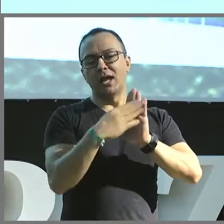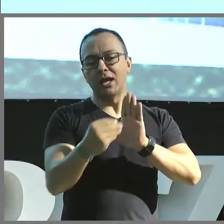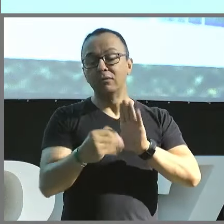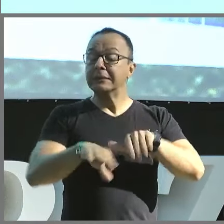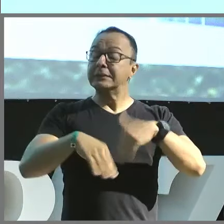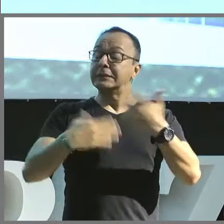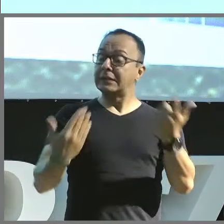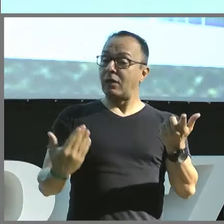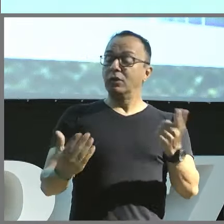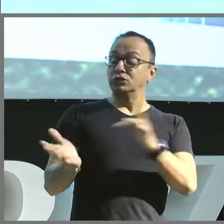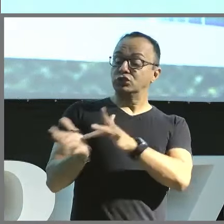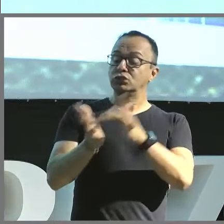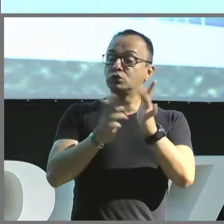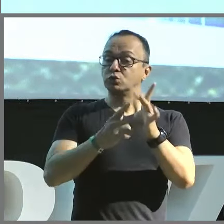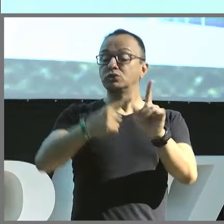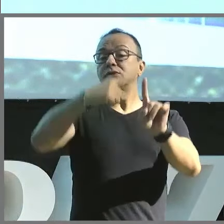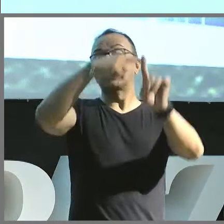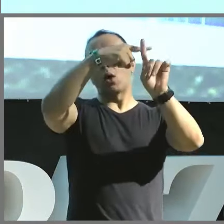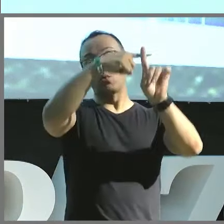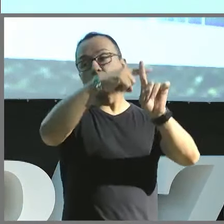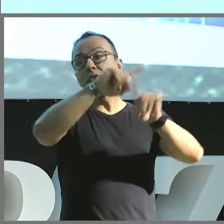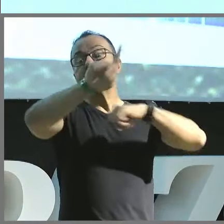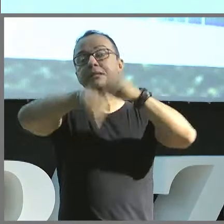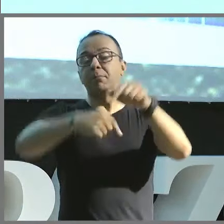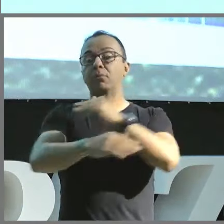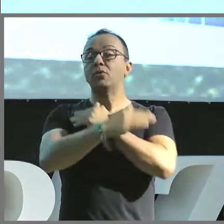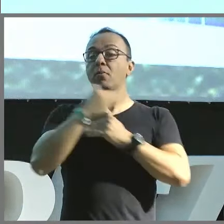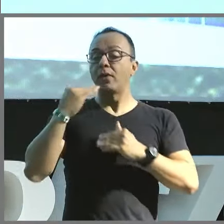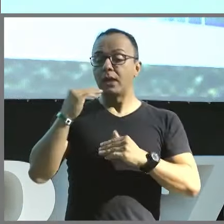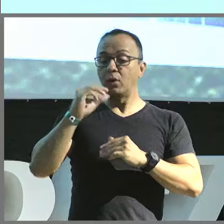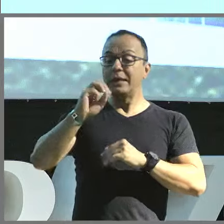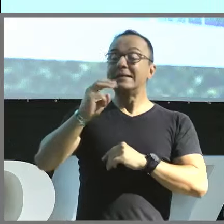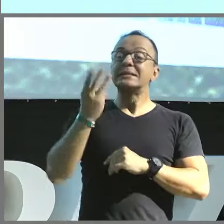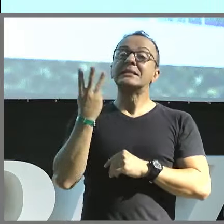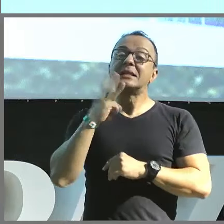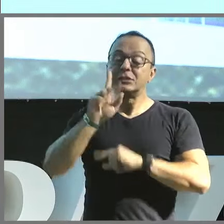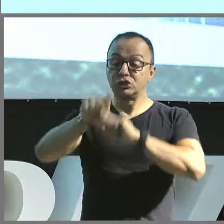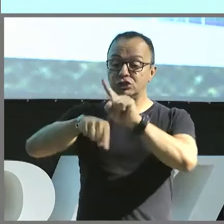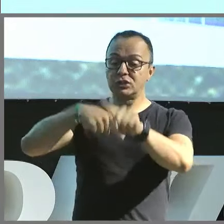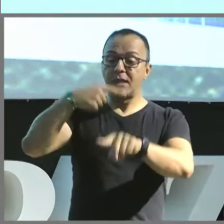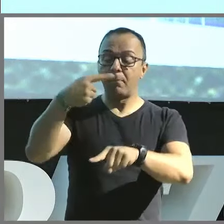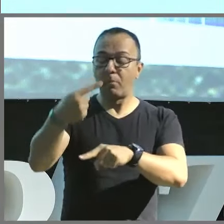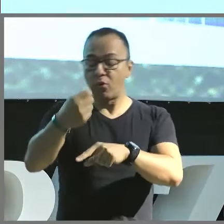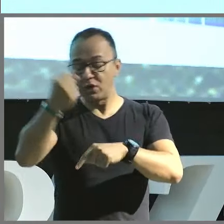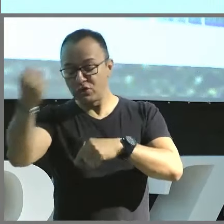ao retornar, nos seus lábios bordados de luz,